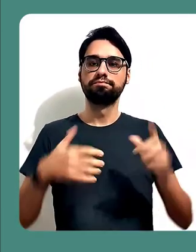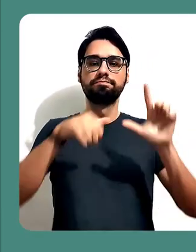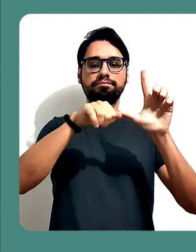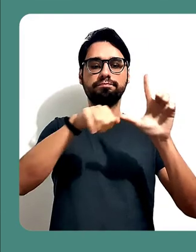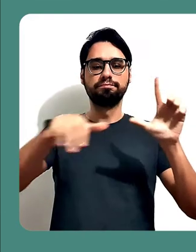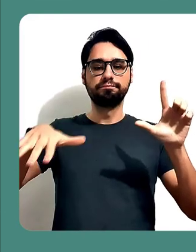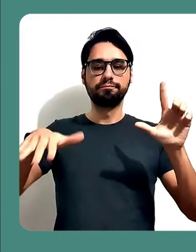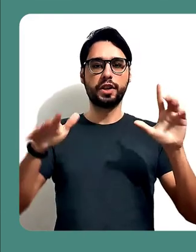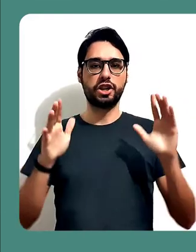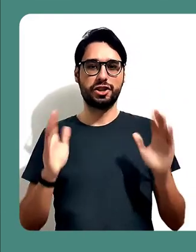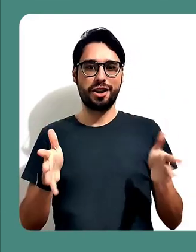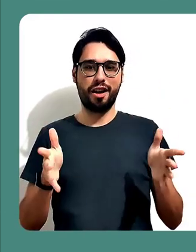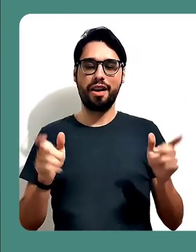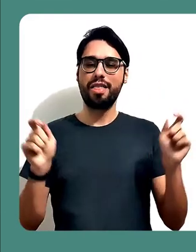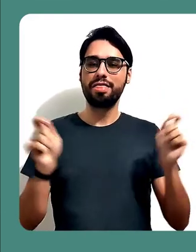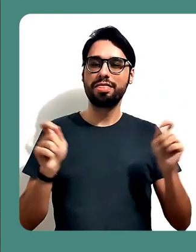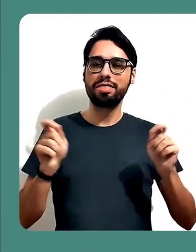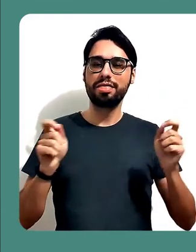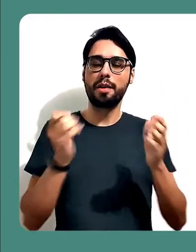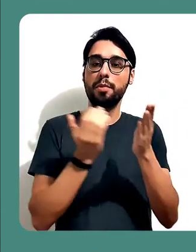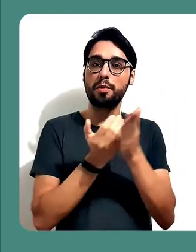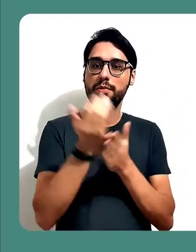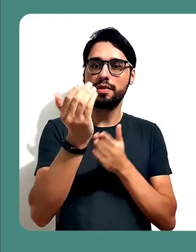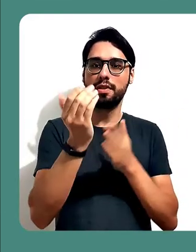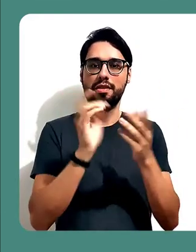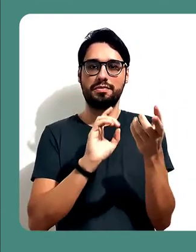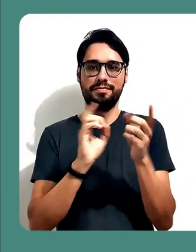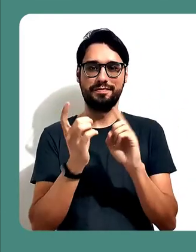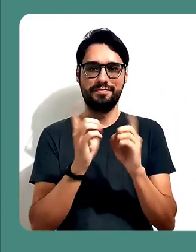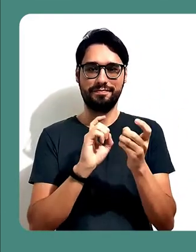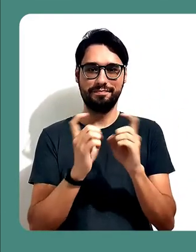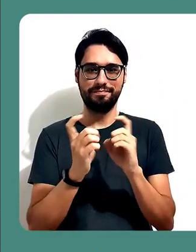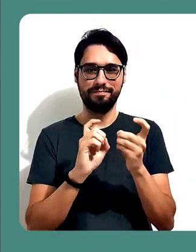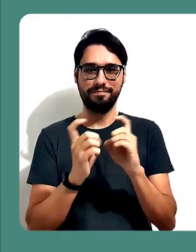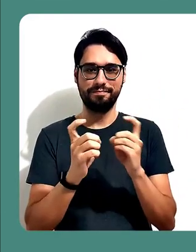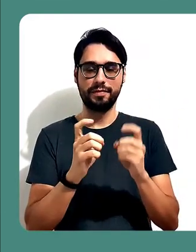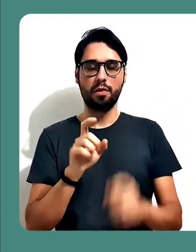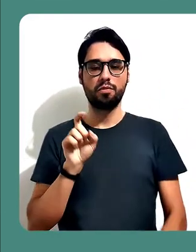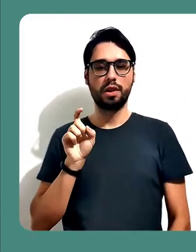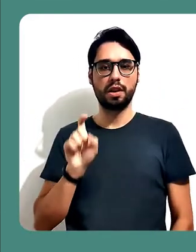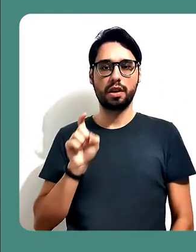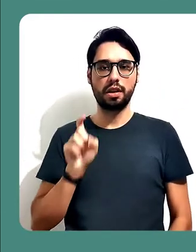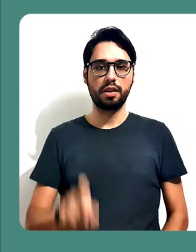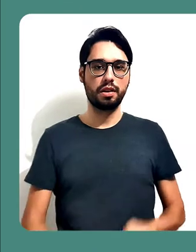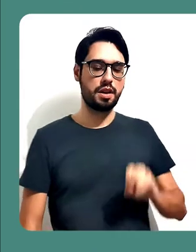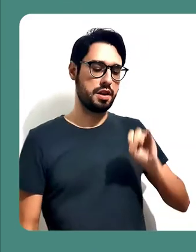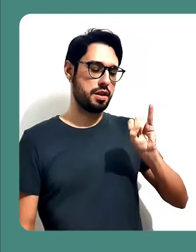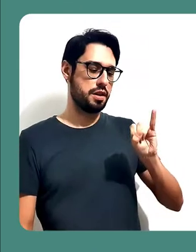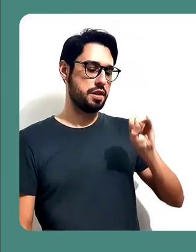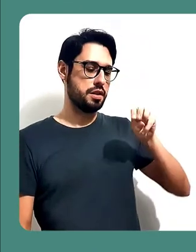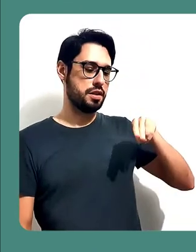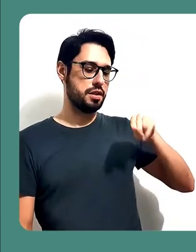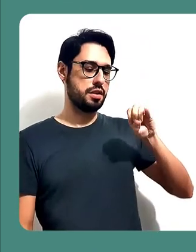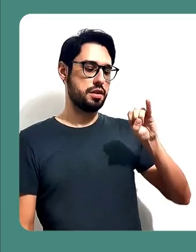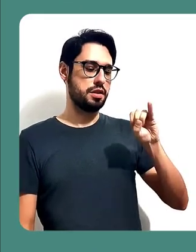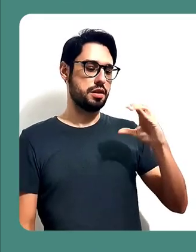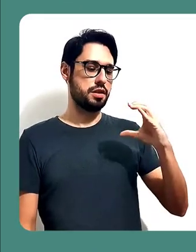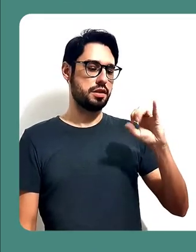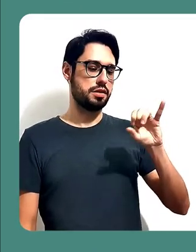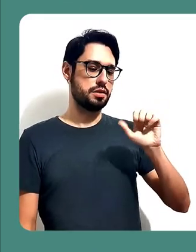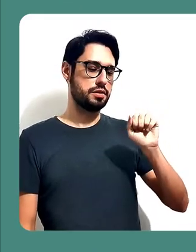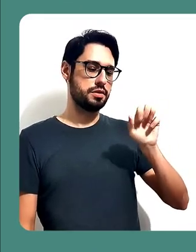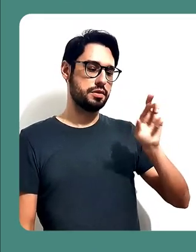visualiza aqui bom a depois de ter compartilhado então esse link que você está pronto para iniciar a sua transmissão a sua reunião